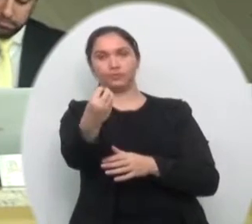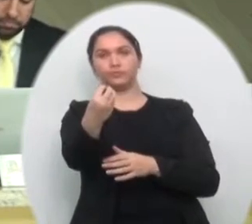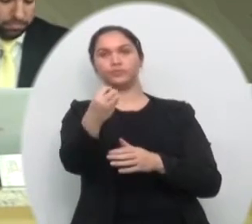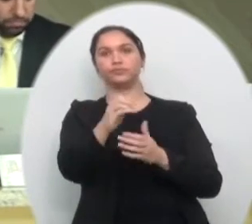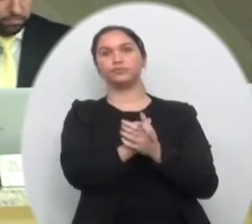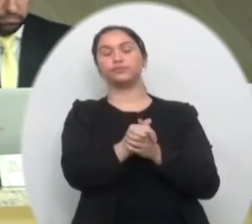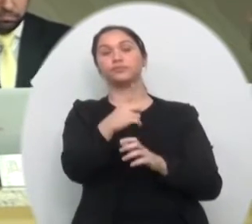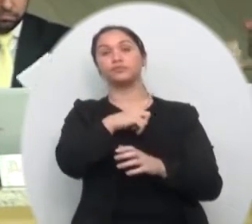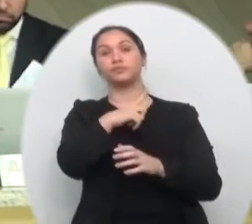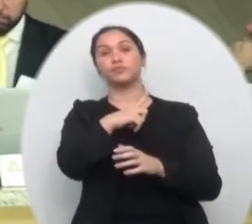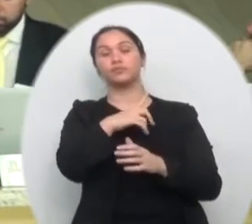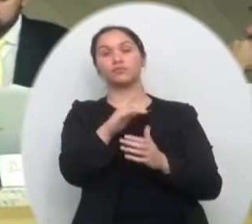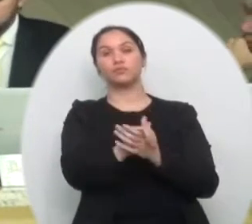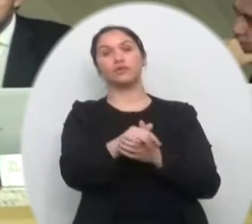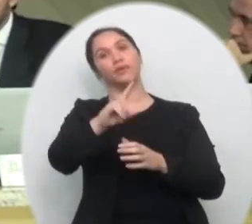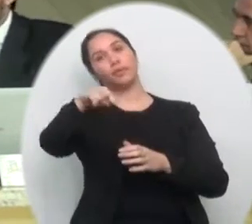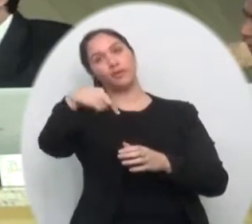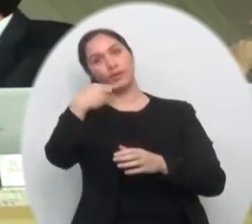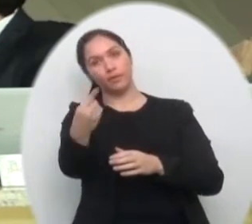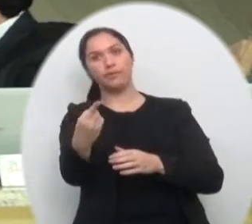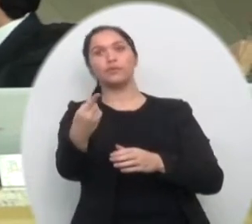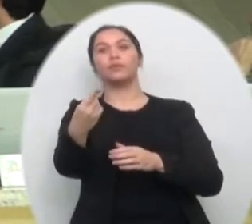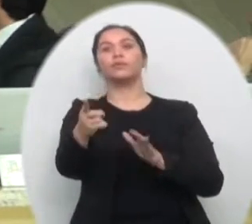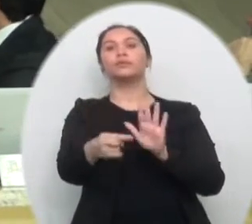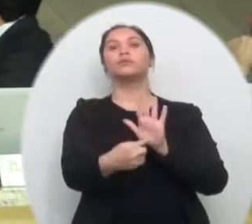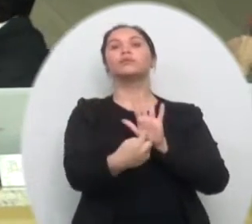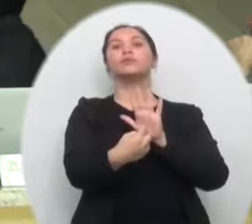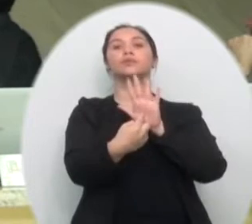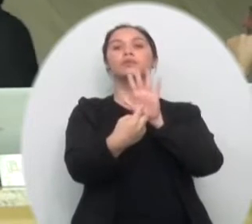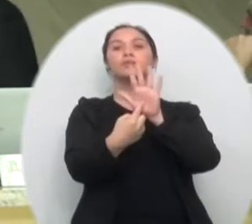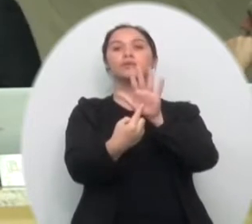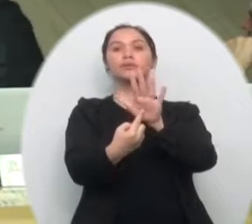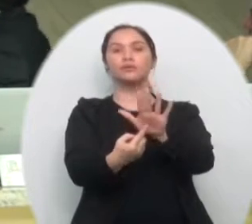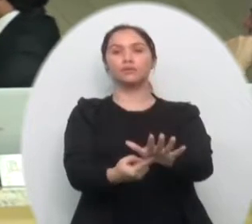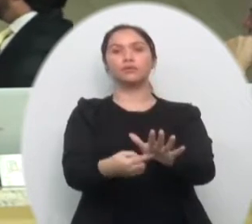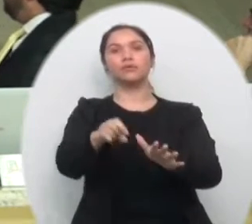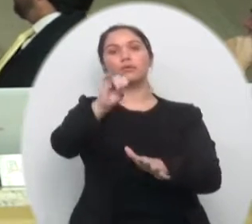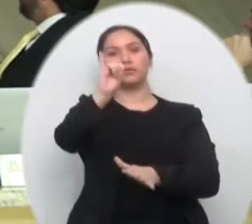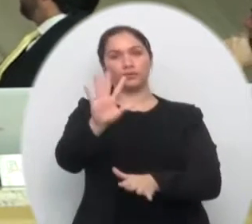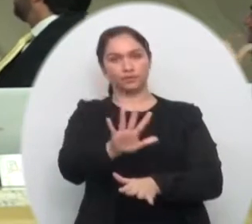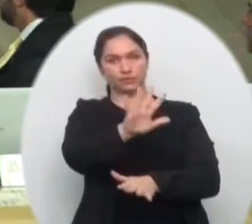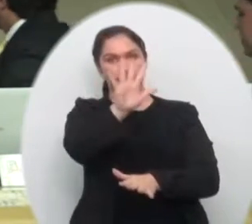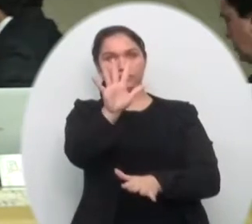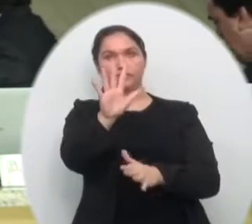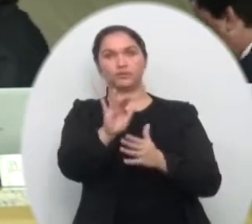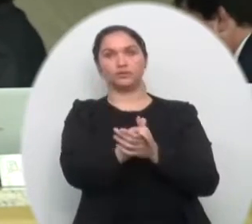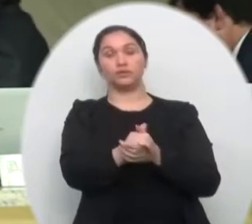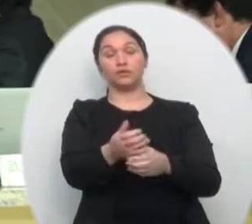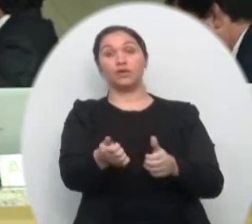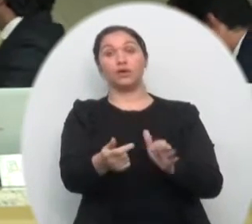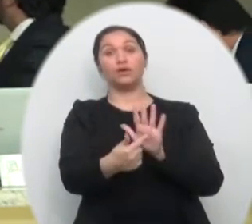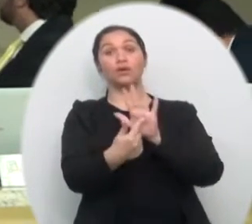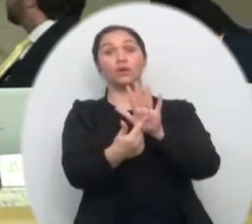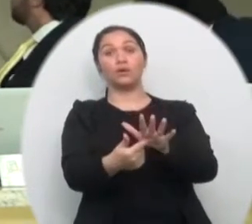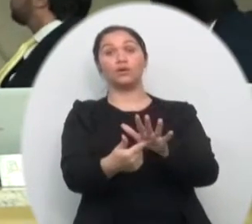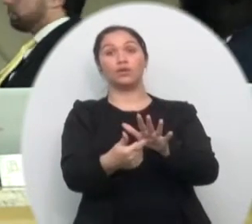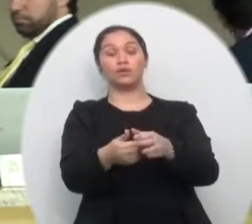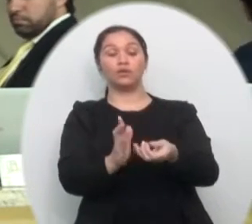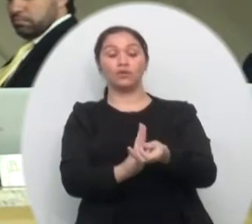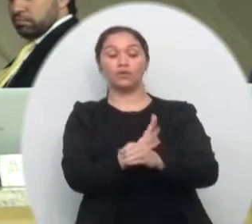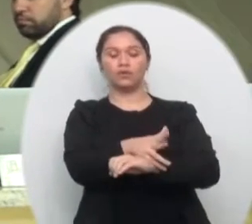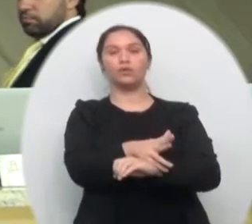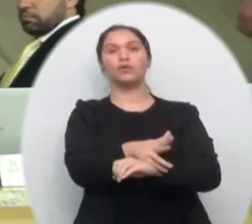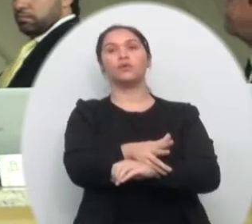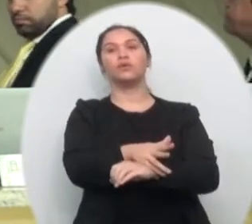Aqui é uma foto do acostamento também, como vocês podem ver. Ó, aqui é a entrada da cerâmica Pisoforte. Ó. Então, é